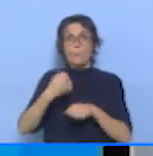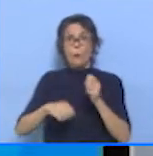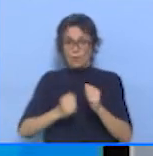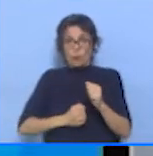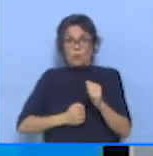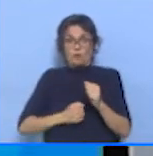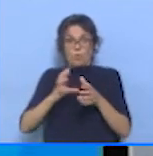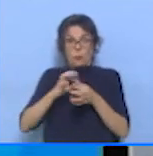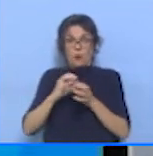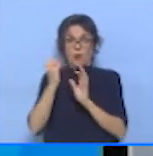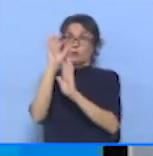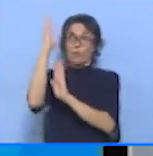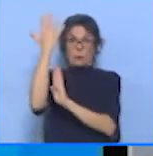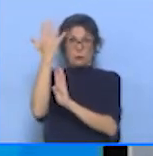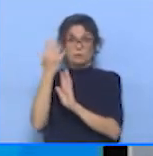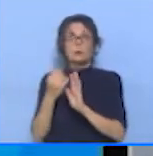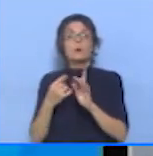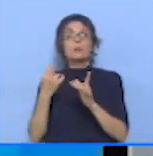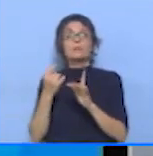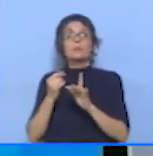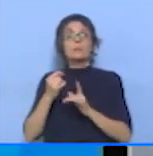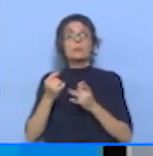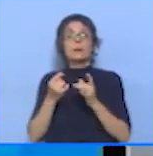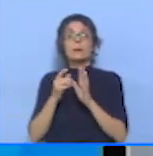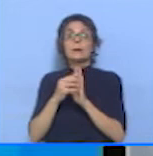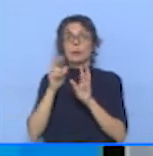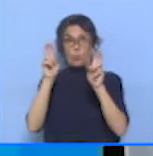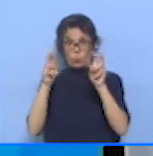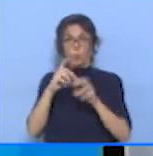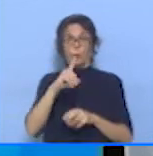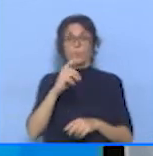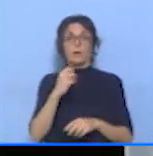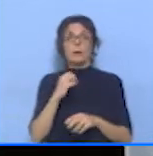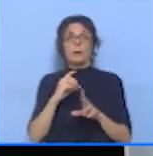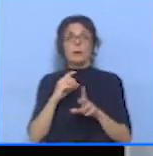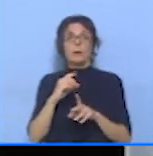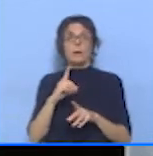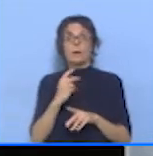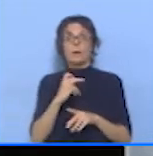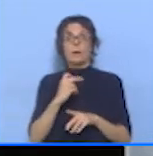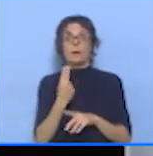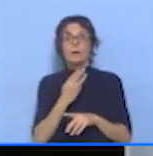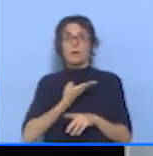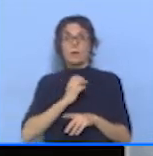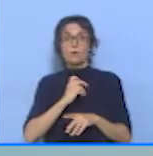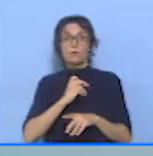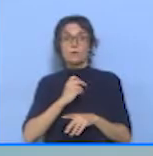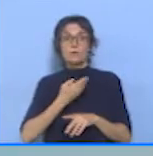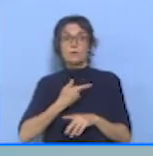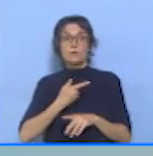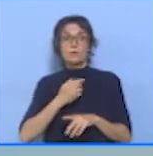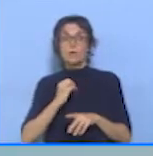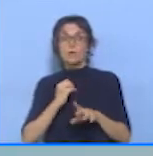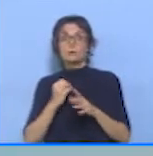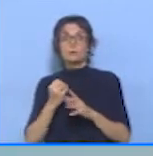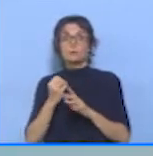agora um grupo de pessoas à volta do mundo intitulado Laudato Si Generation. E nós... Com relevância e com impacto nas